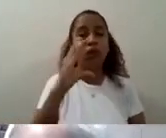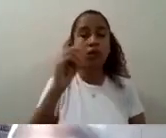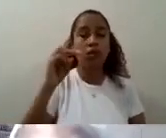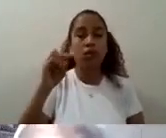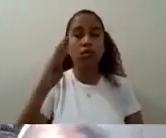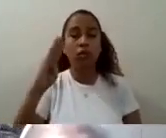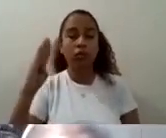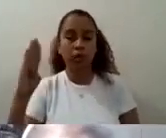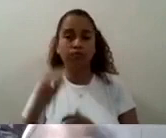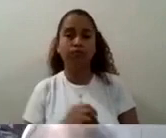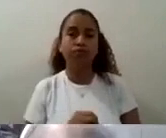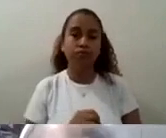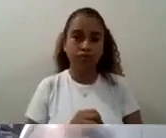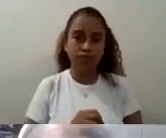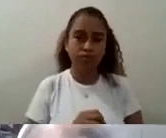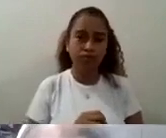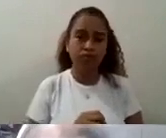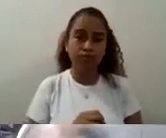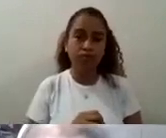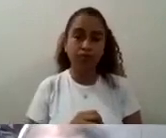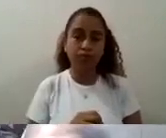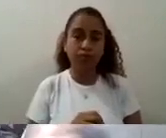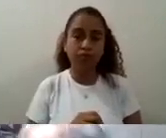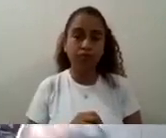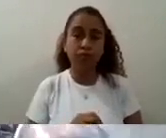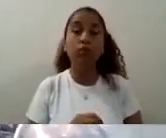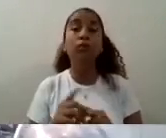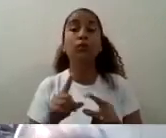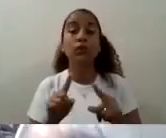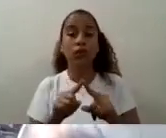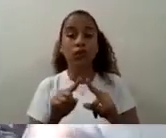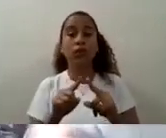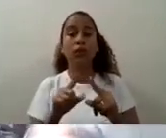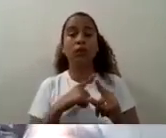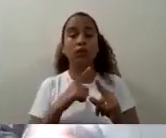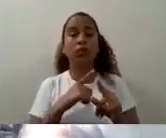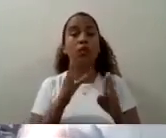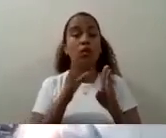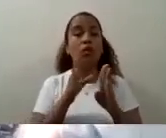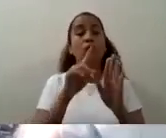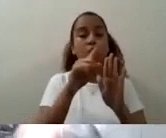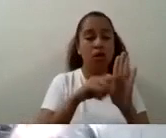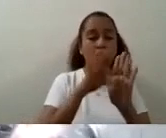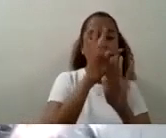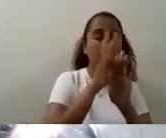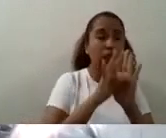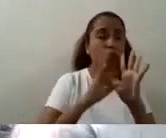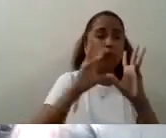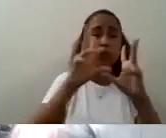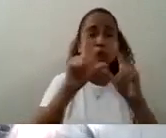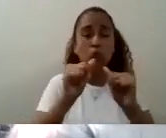CNBB. E o manual da CFE, que vai reunir todos os